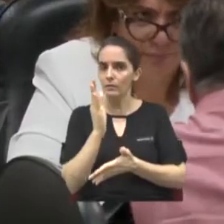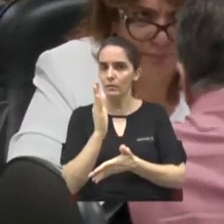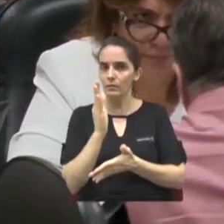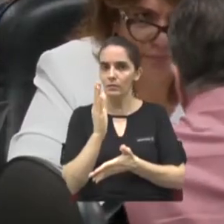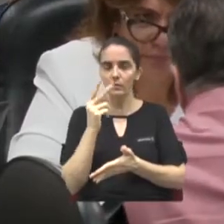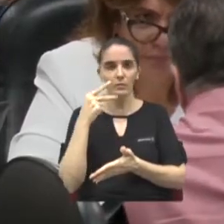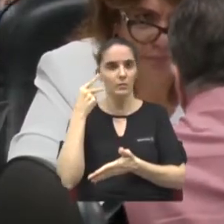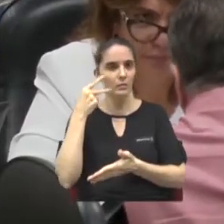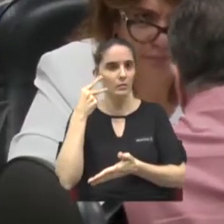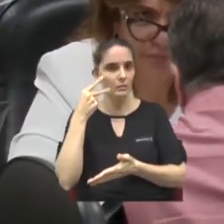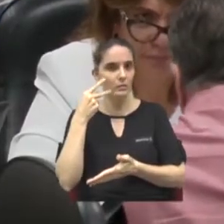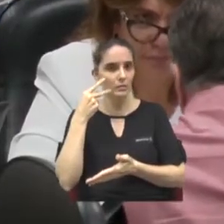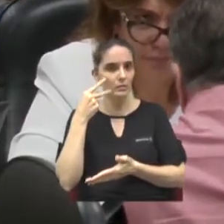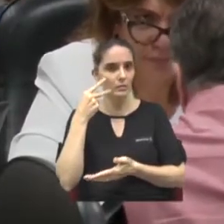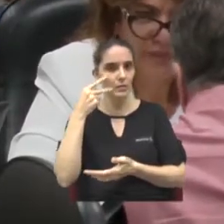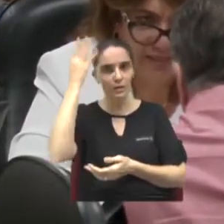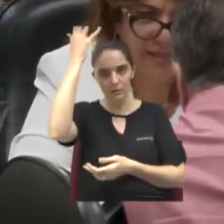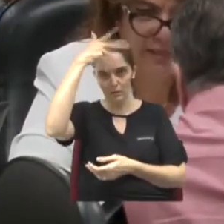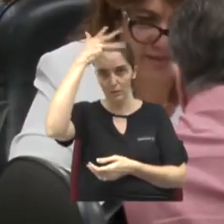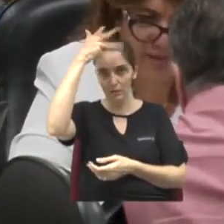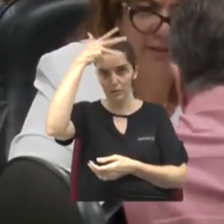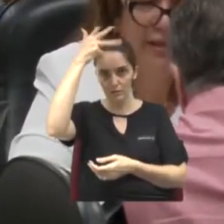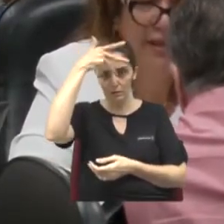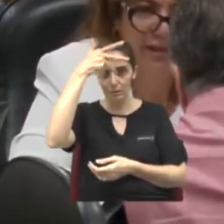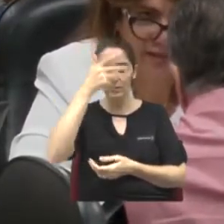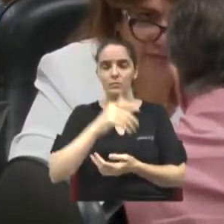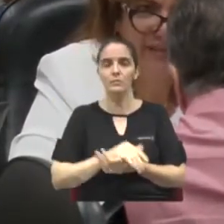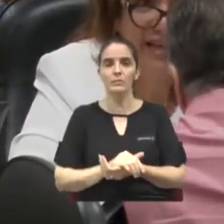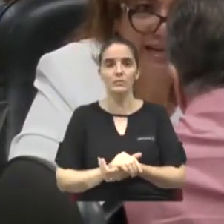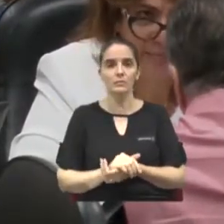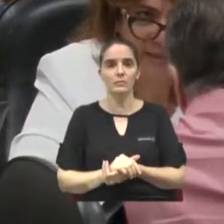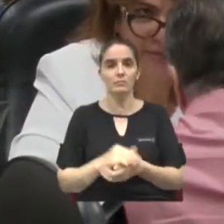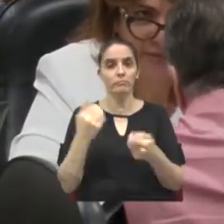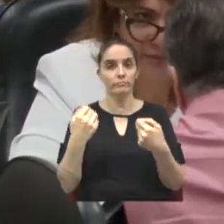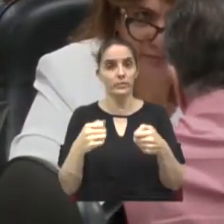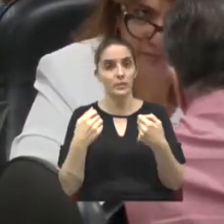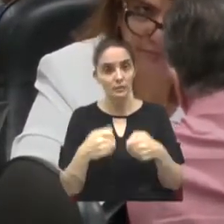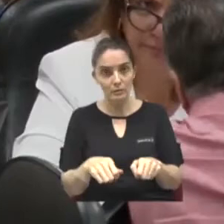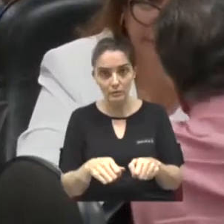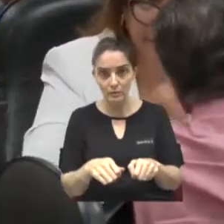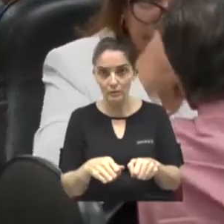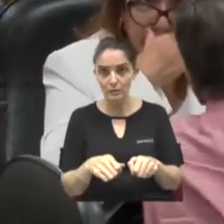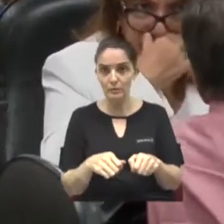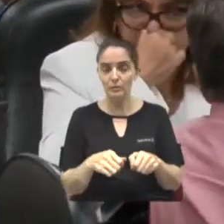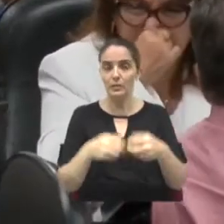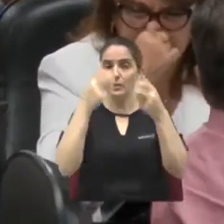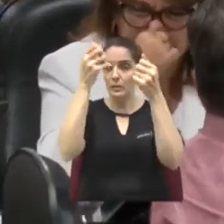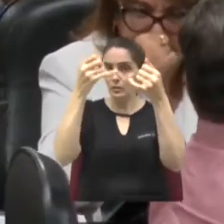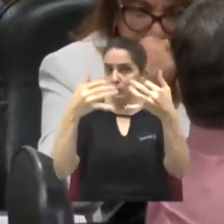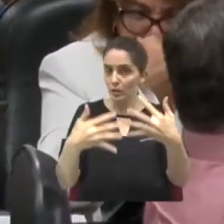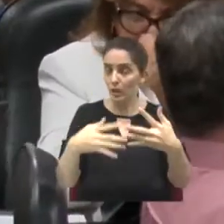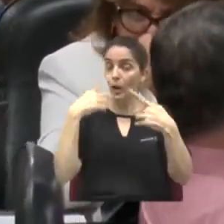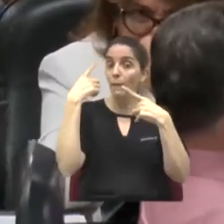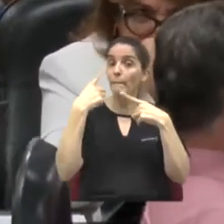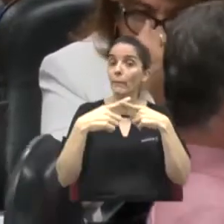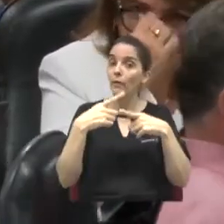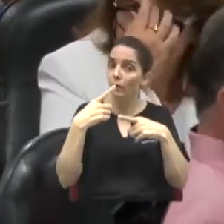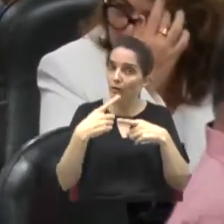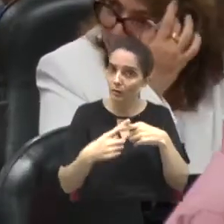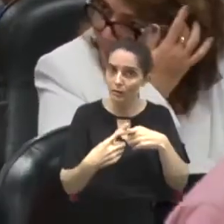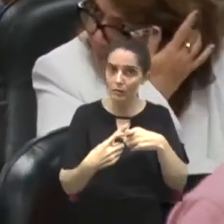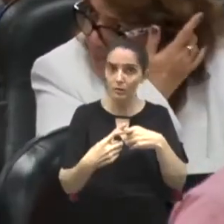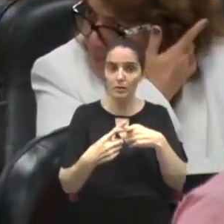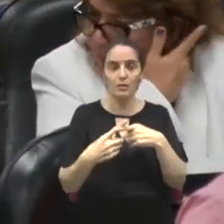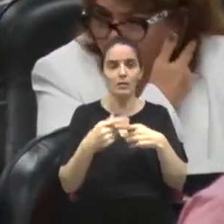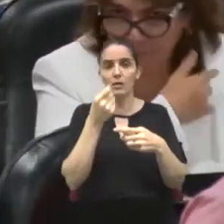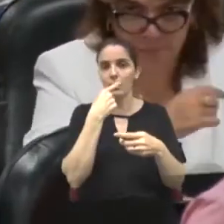vereadora, vereadora Érica Tanque, né, que pede para que seja justificado ali o motivo real da